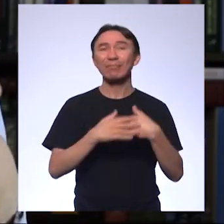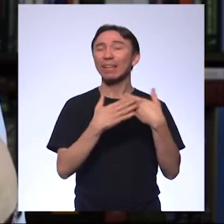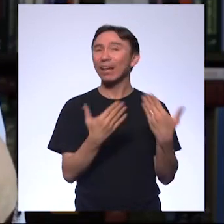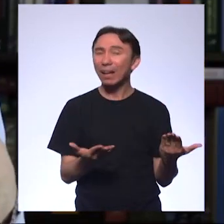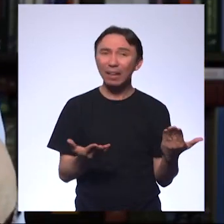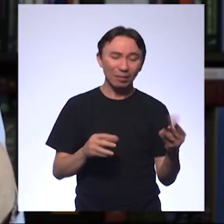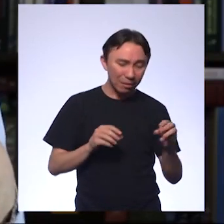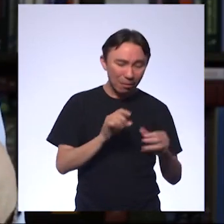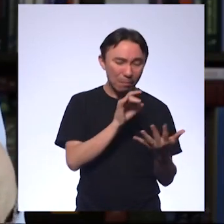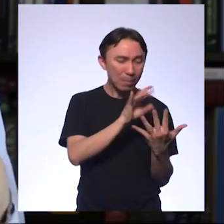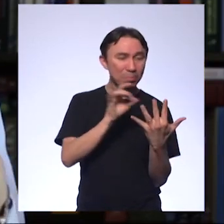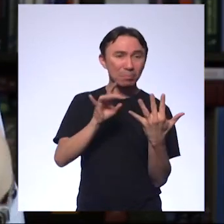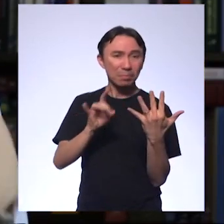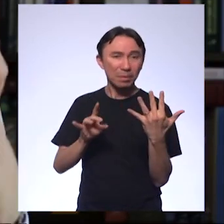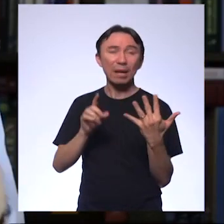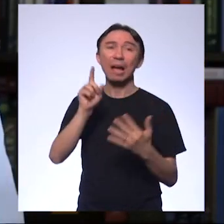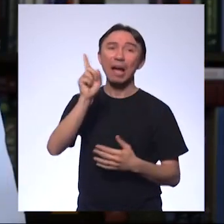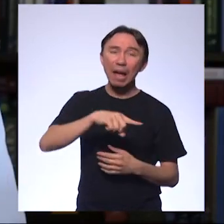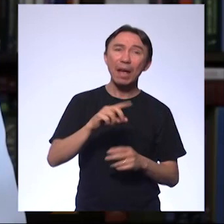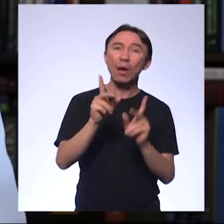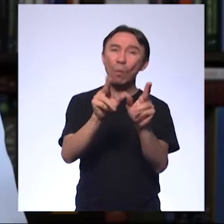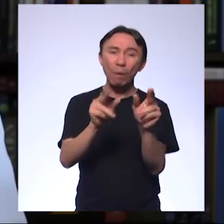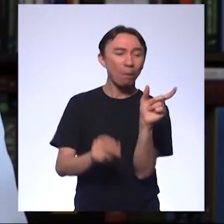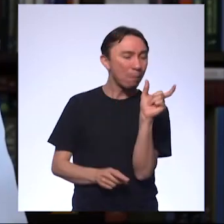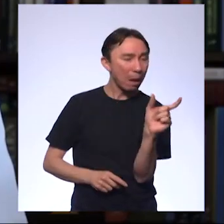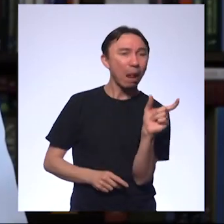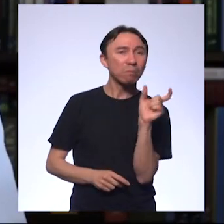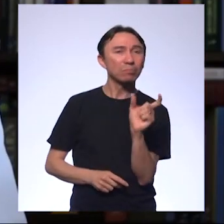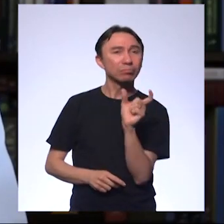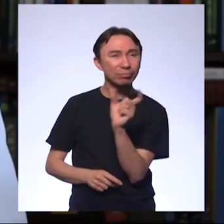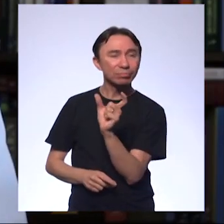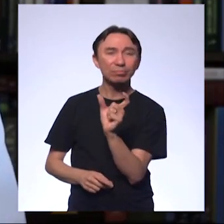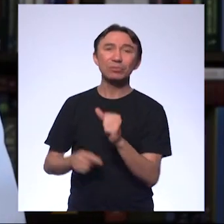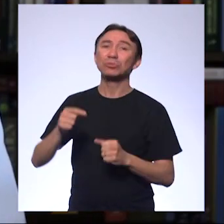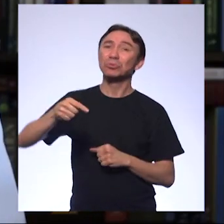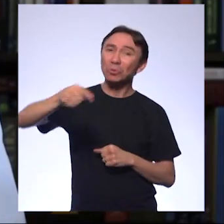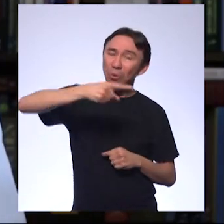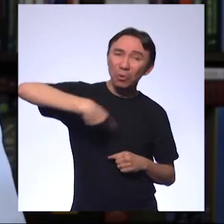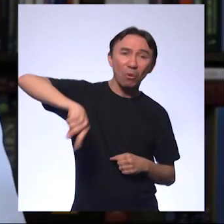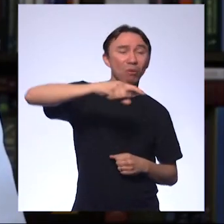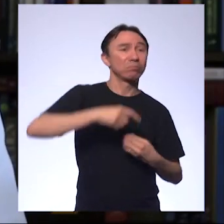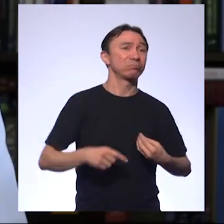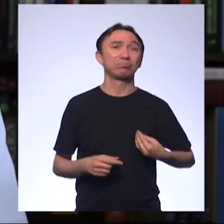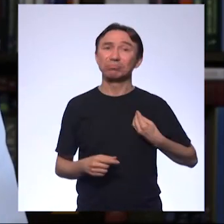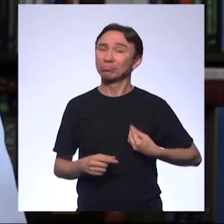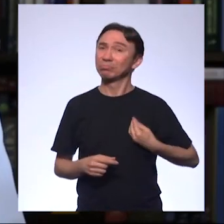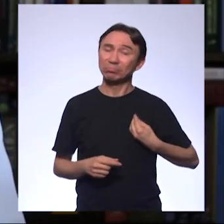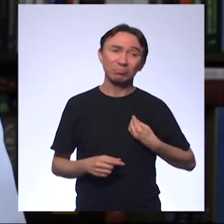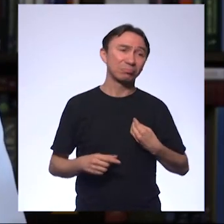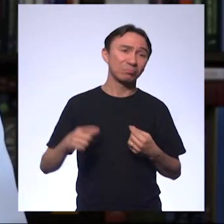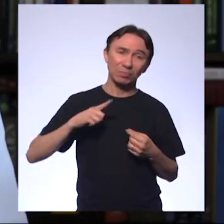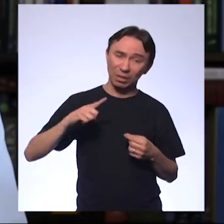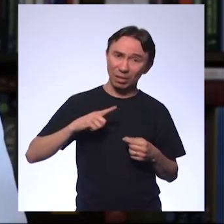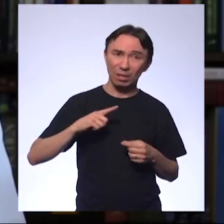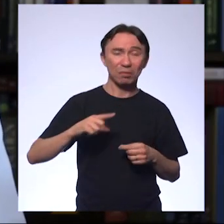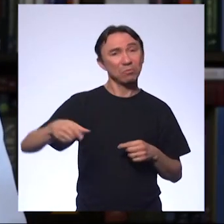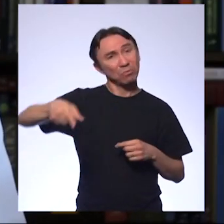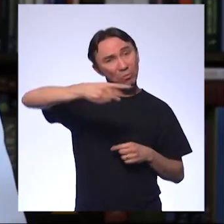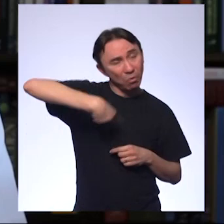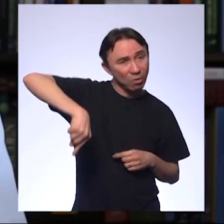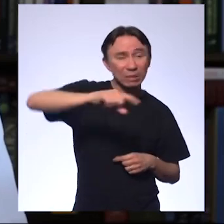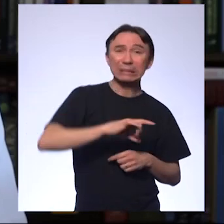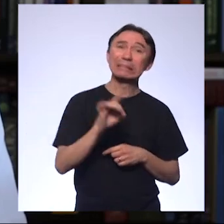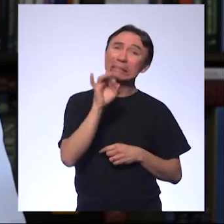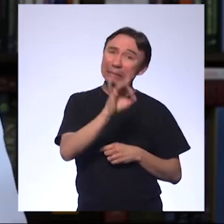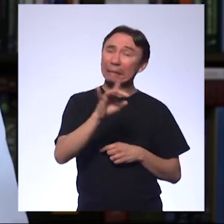que uma palavra nessa grande história, nessa grande narrativa que todos nós escrevemos com os nossos lances. E cada